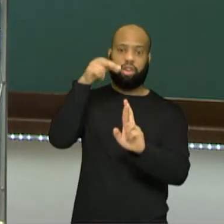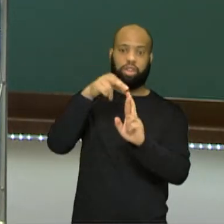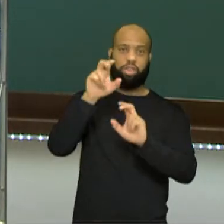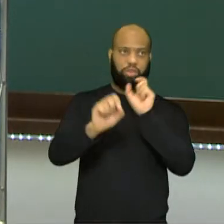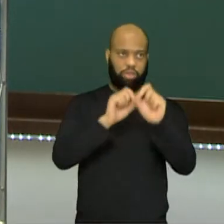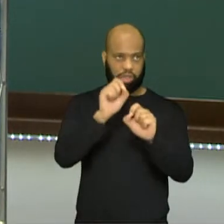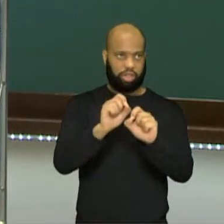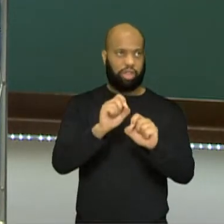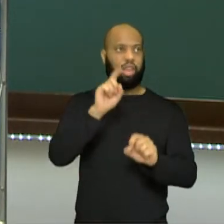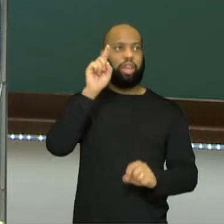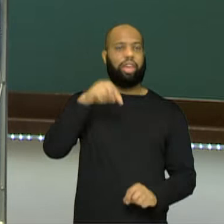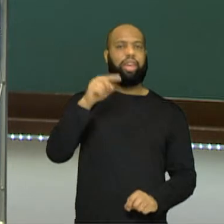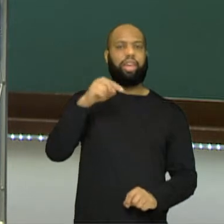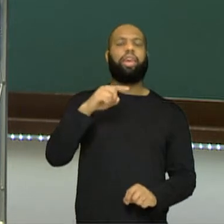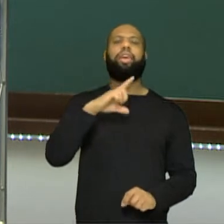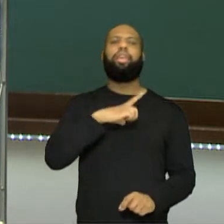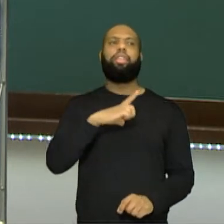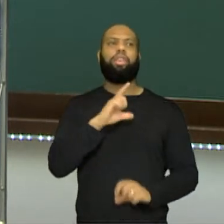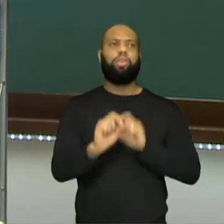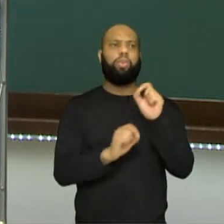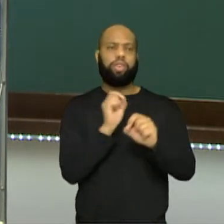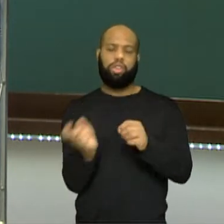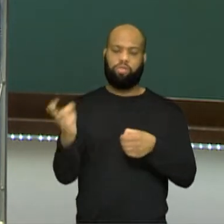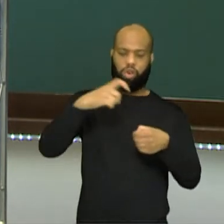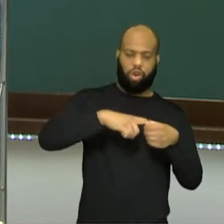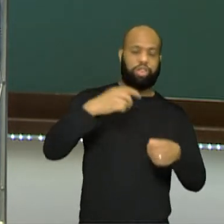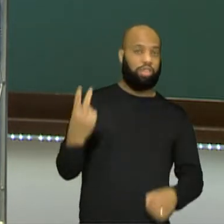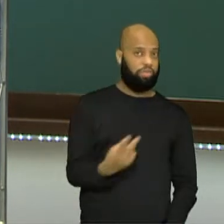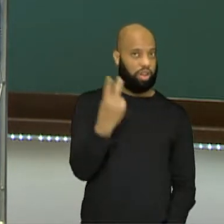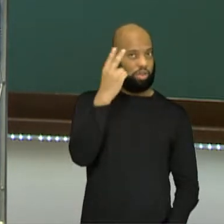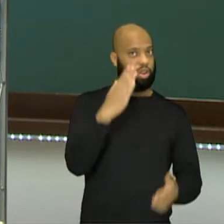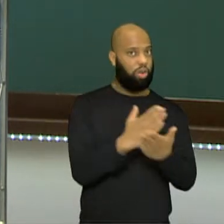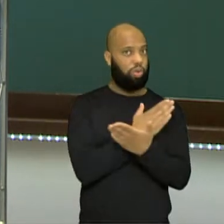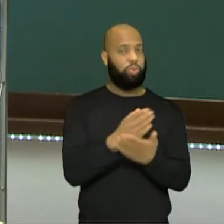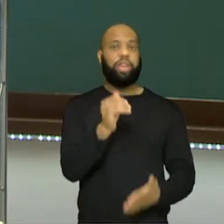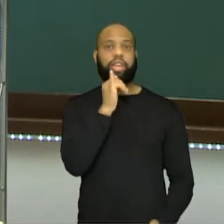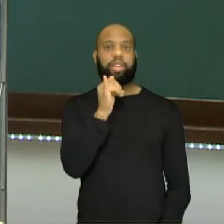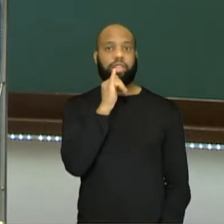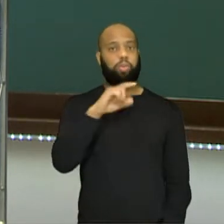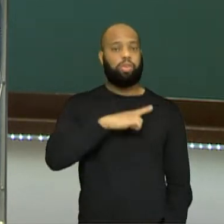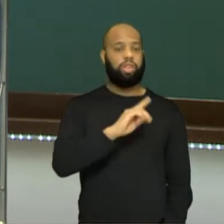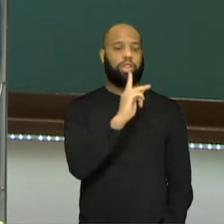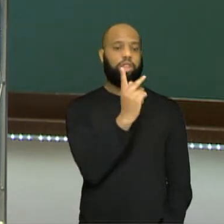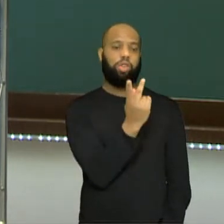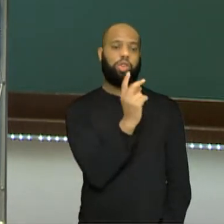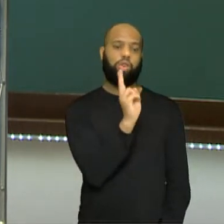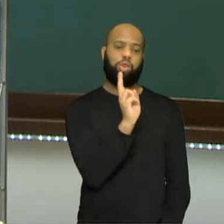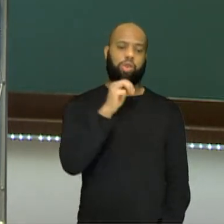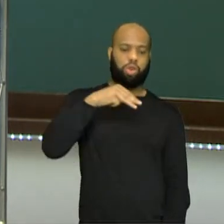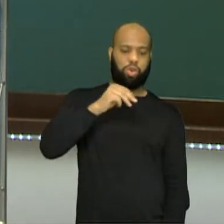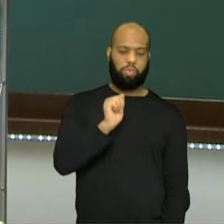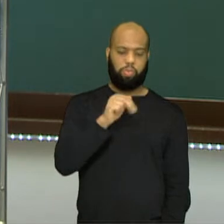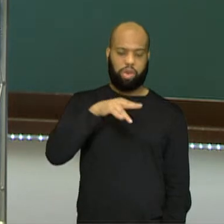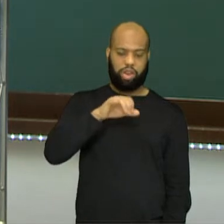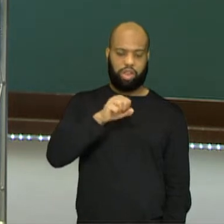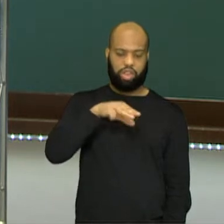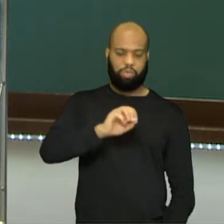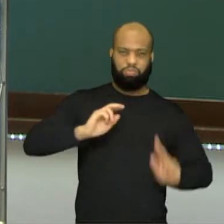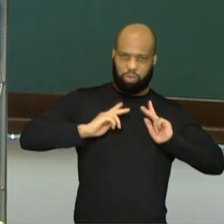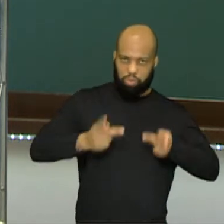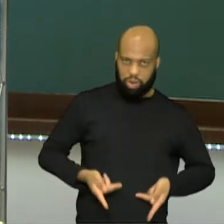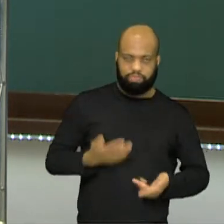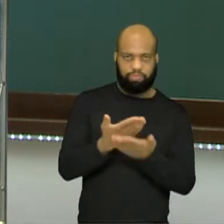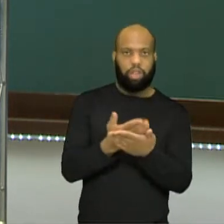a uma volta a valores como, por exemplo, o humanismo, como a racionalização pura, que